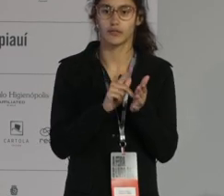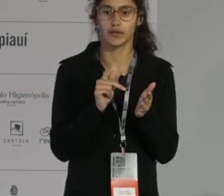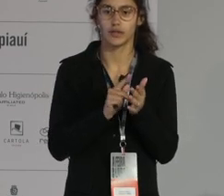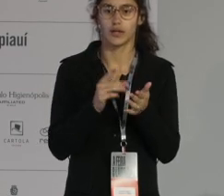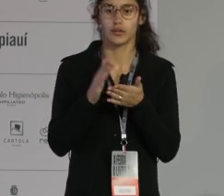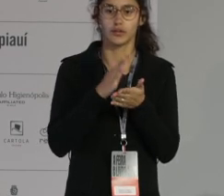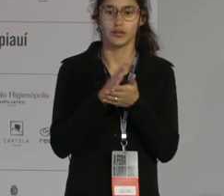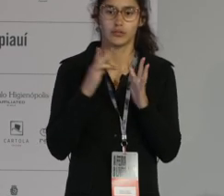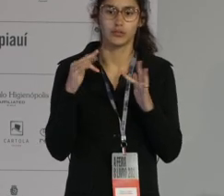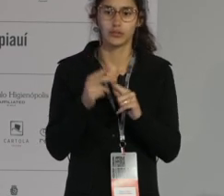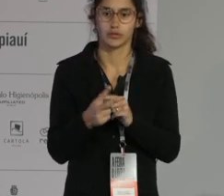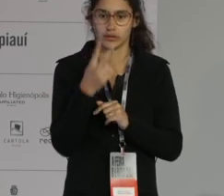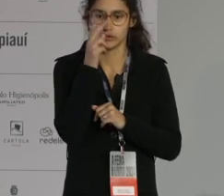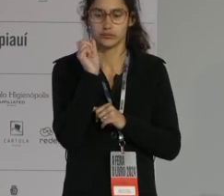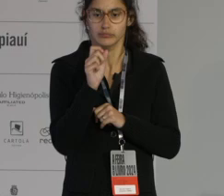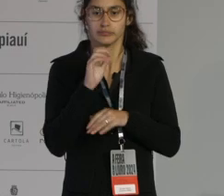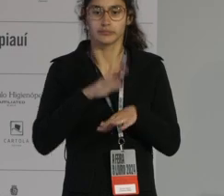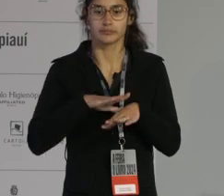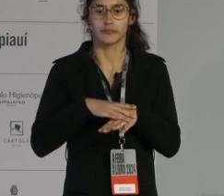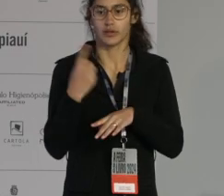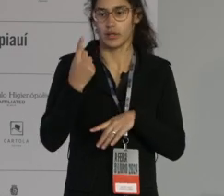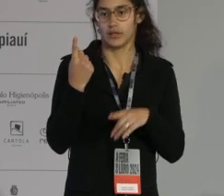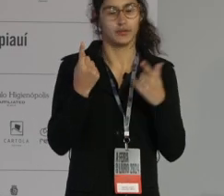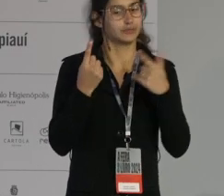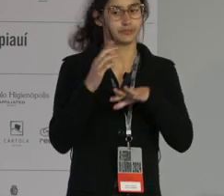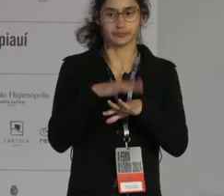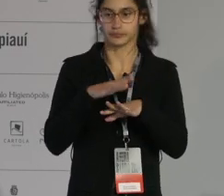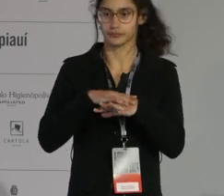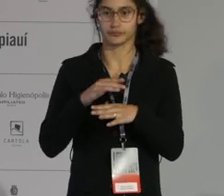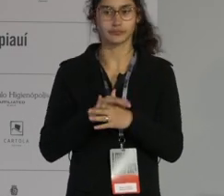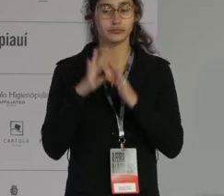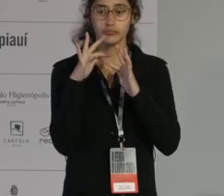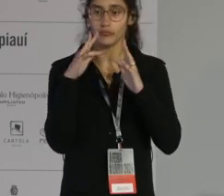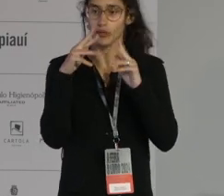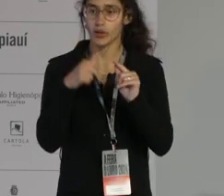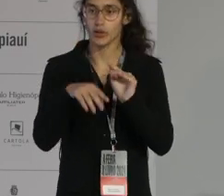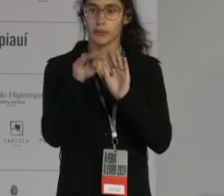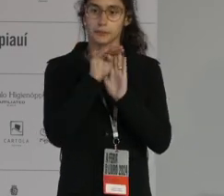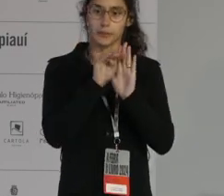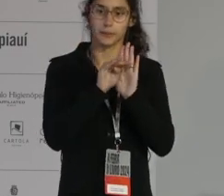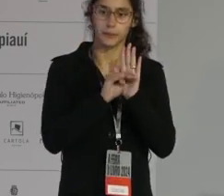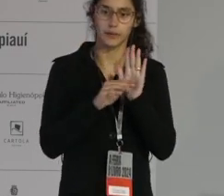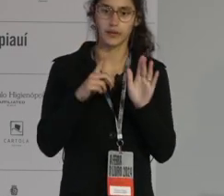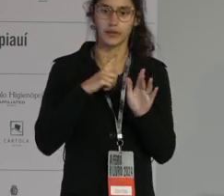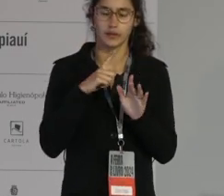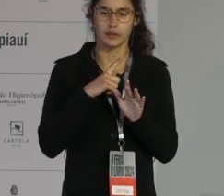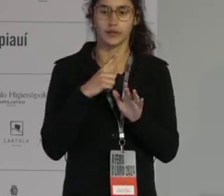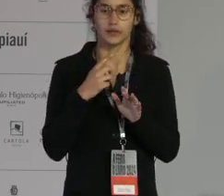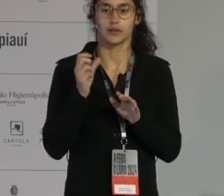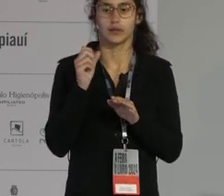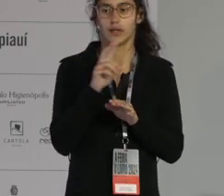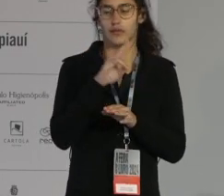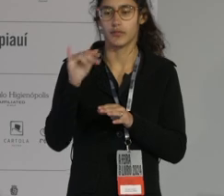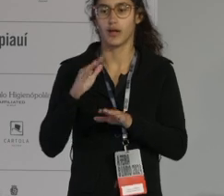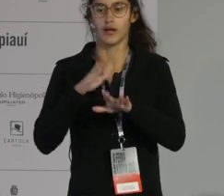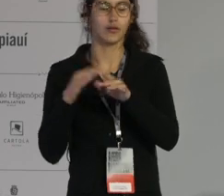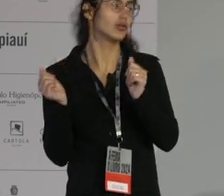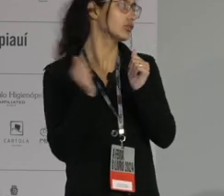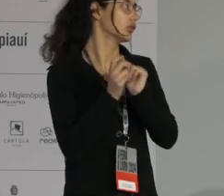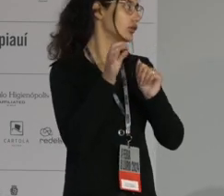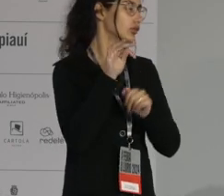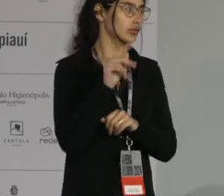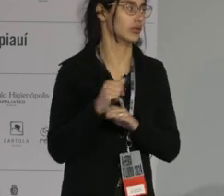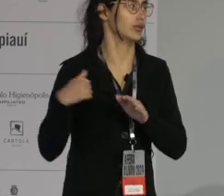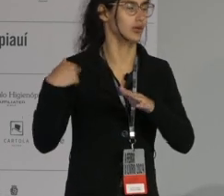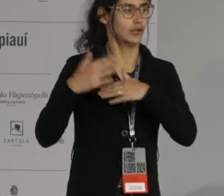todo mundo acha assim, você faz sozinho, não faz. Né? É toda esse vai e vem com editores,